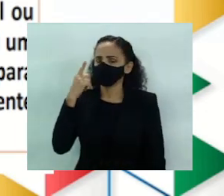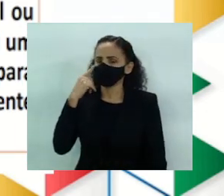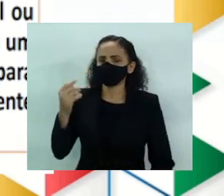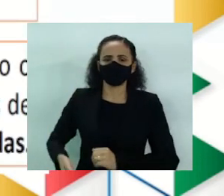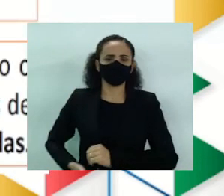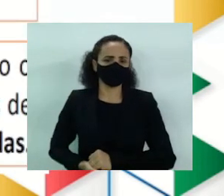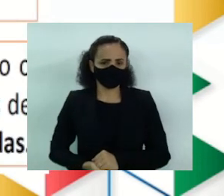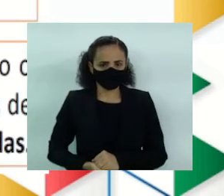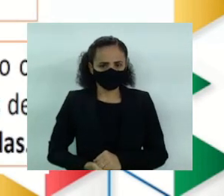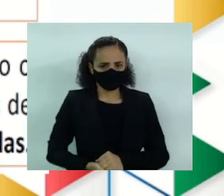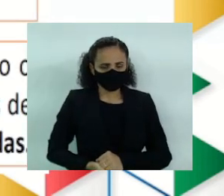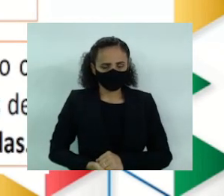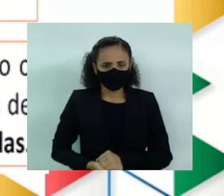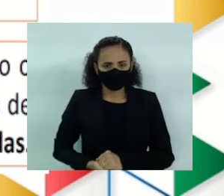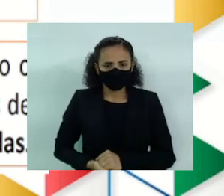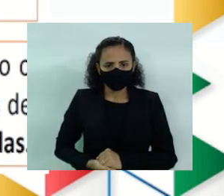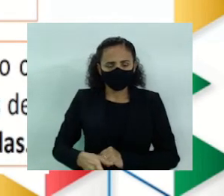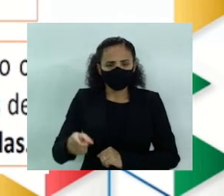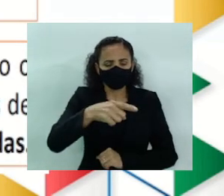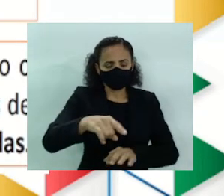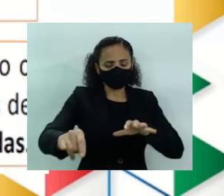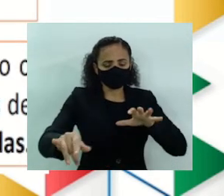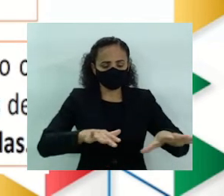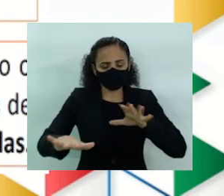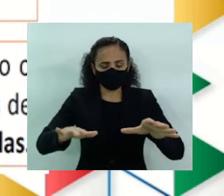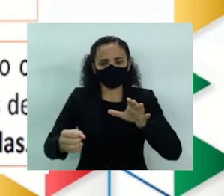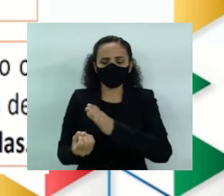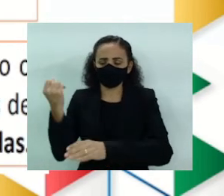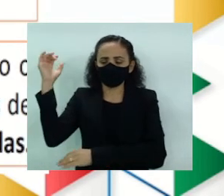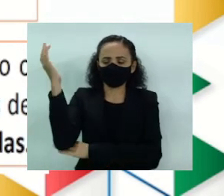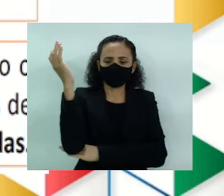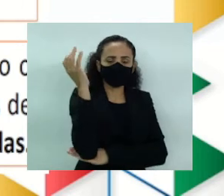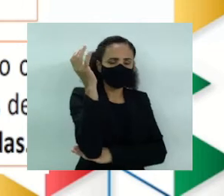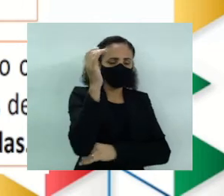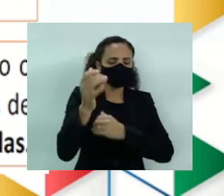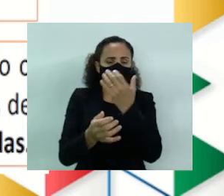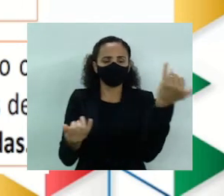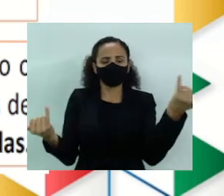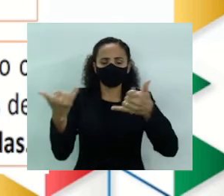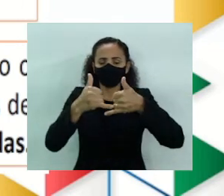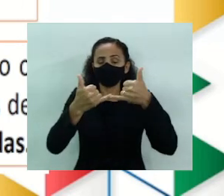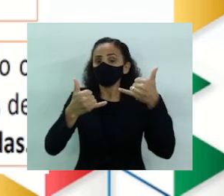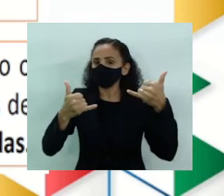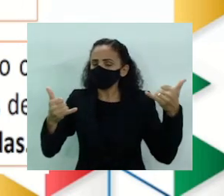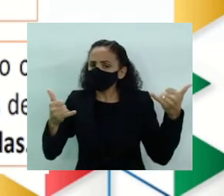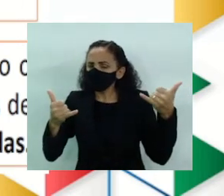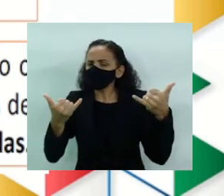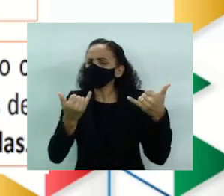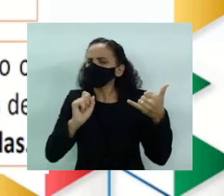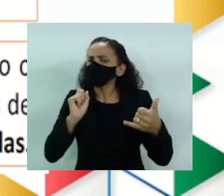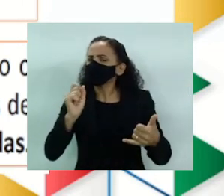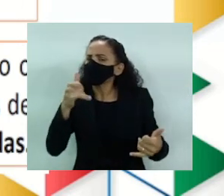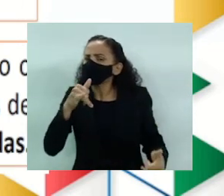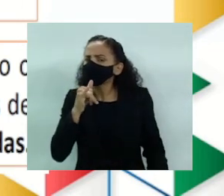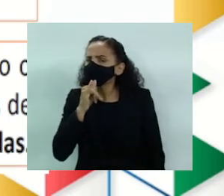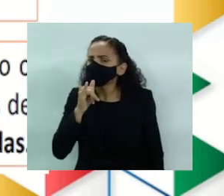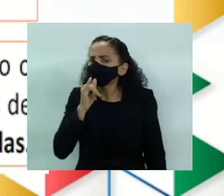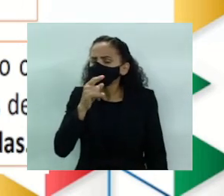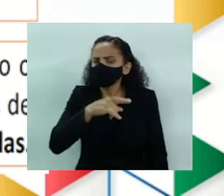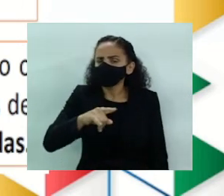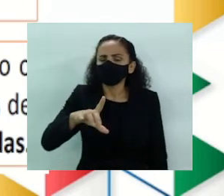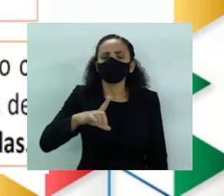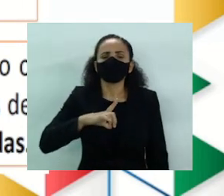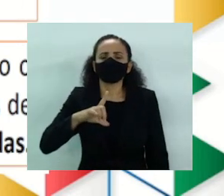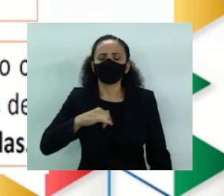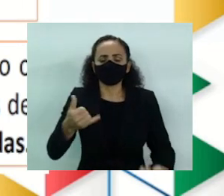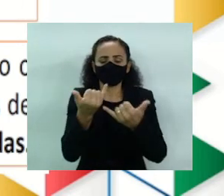Vamos lá. Os impactos ambientais causados pelas fontes de energia. As termoelétricas, por exemplo, possuem